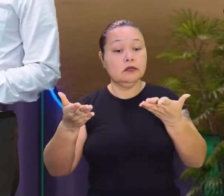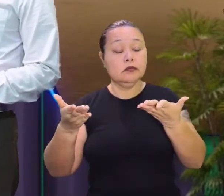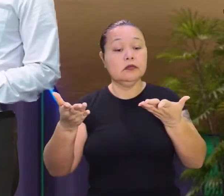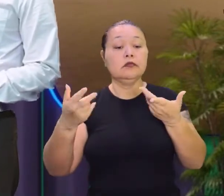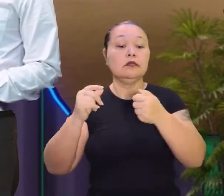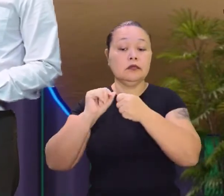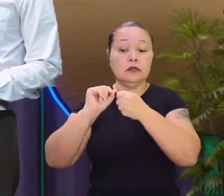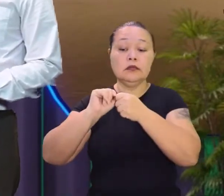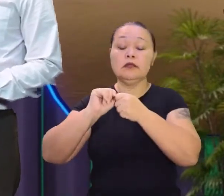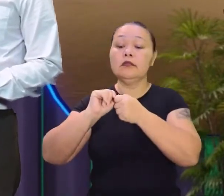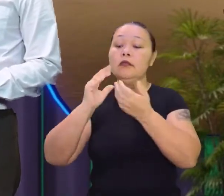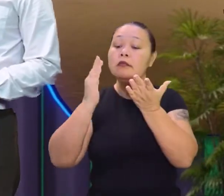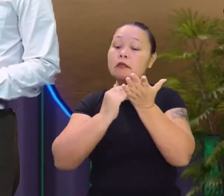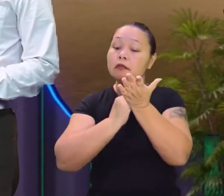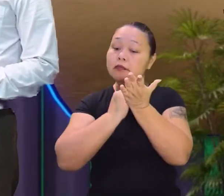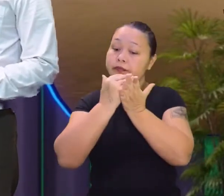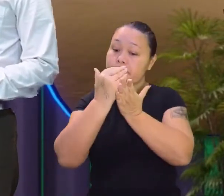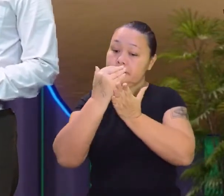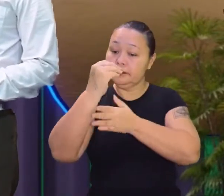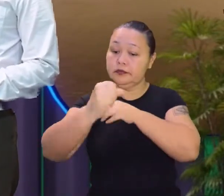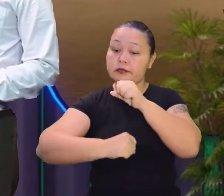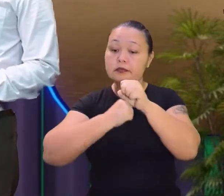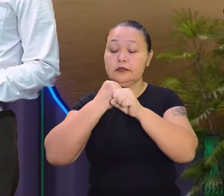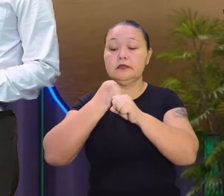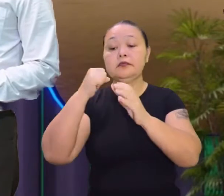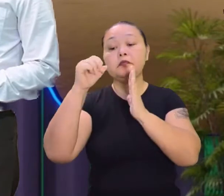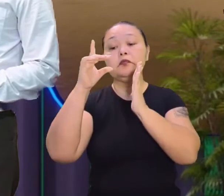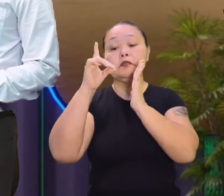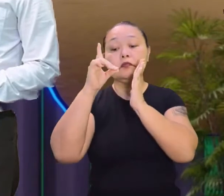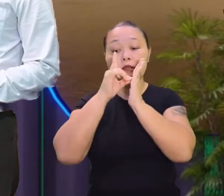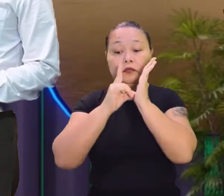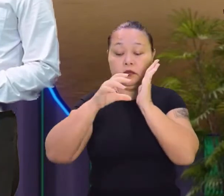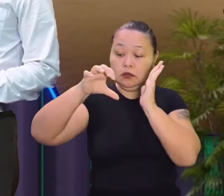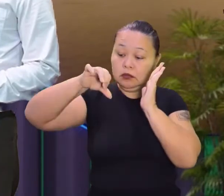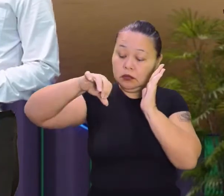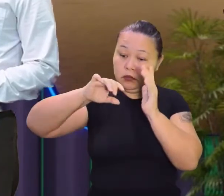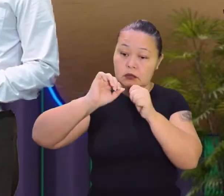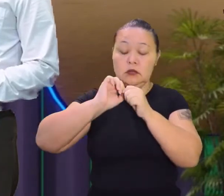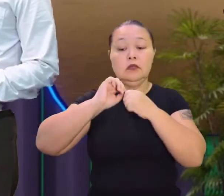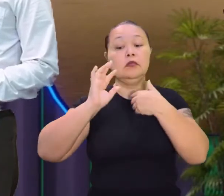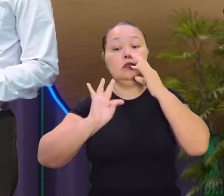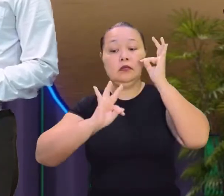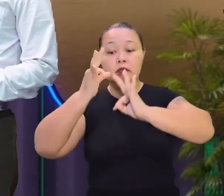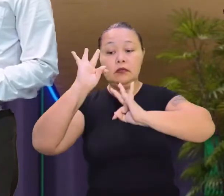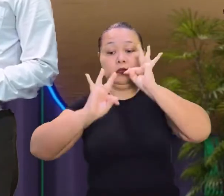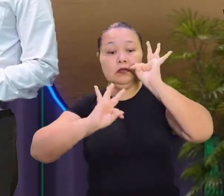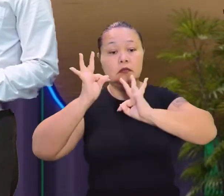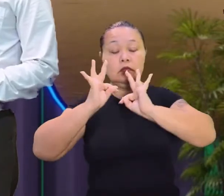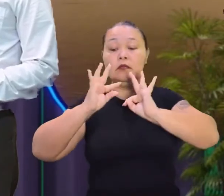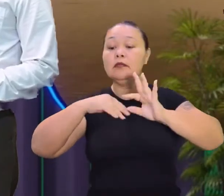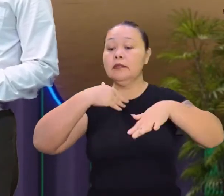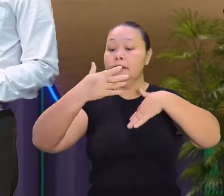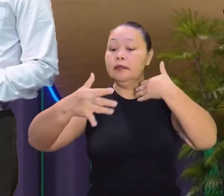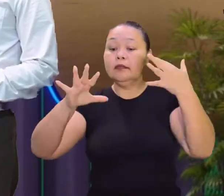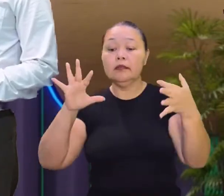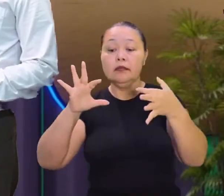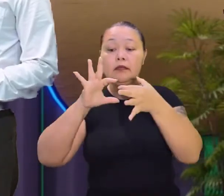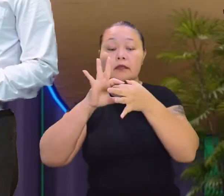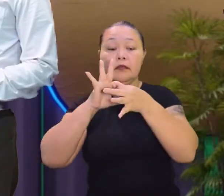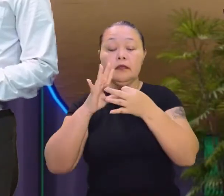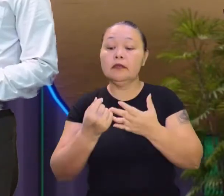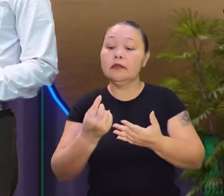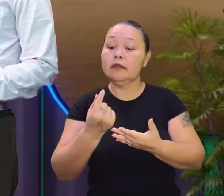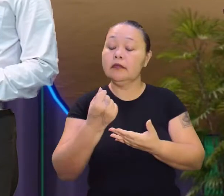Porque a partir de 90, com o avanço dos transportes, das telecomunicações, esse processo de integração